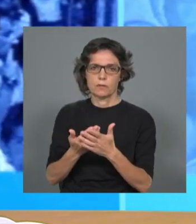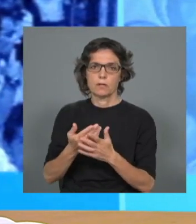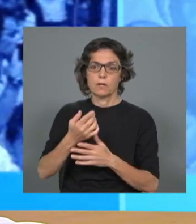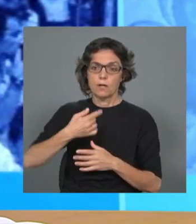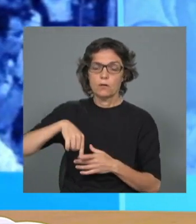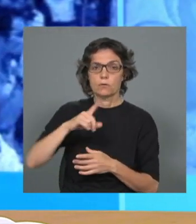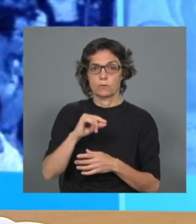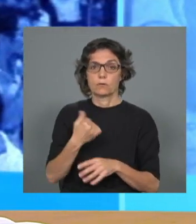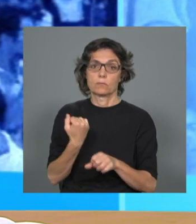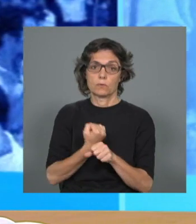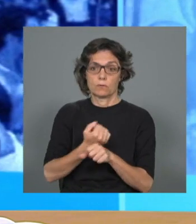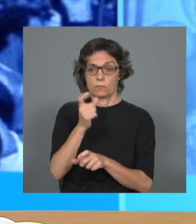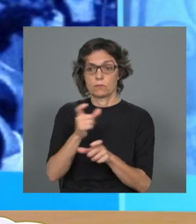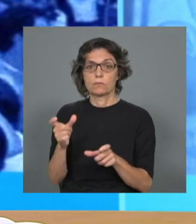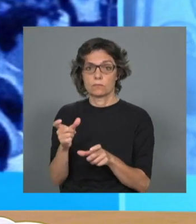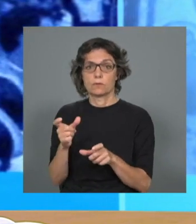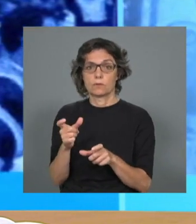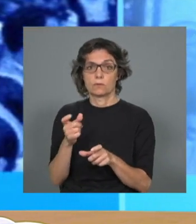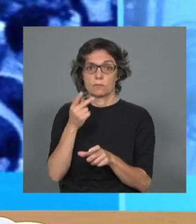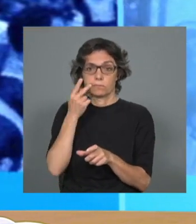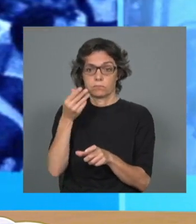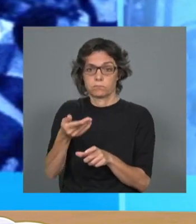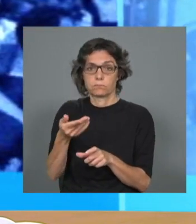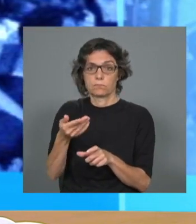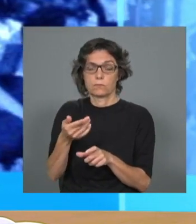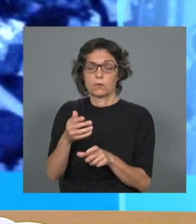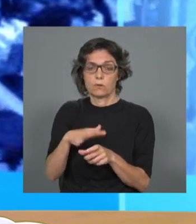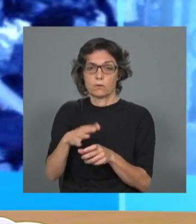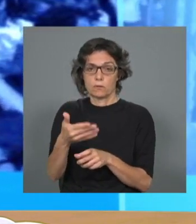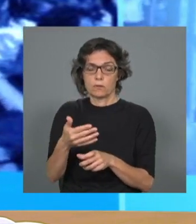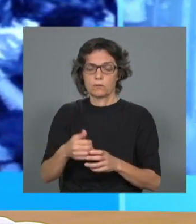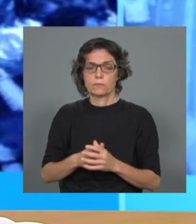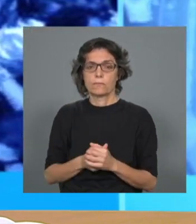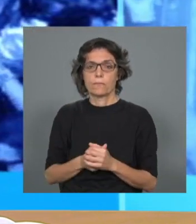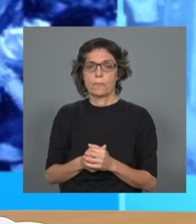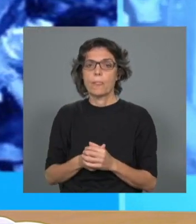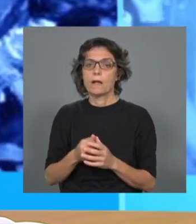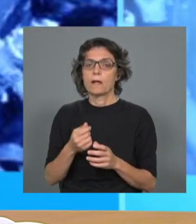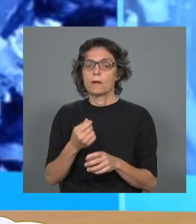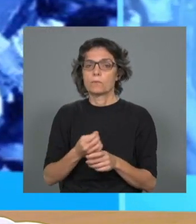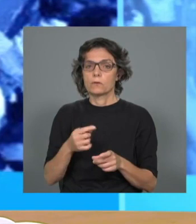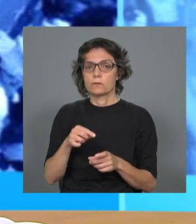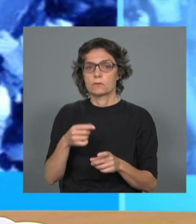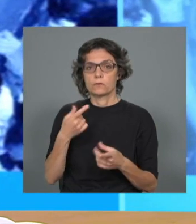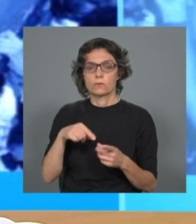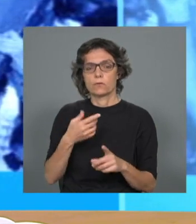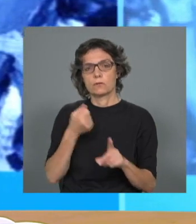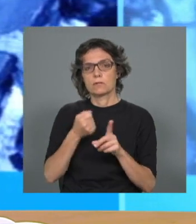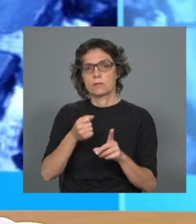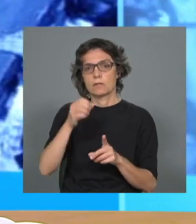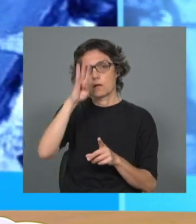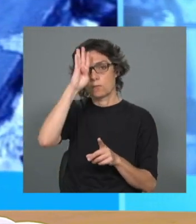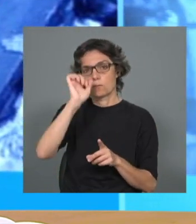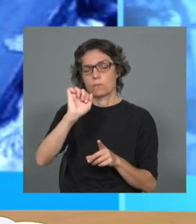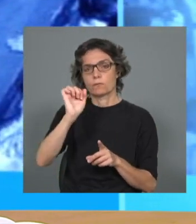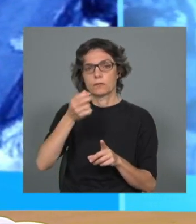os trabalhadores que vivem nestas situações, e, portanto, aceitando este desafio do Papa Francisco e da Laudato